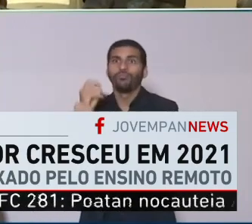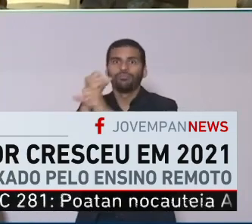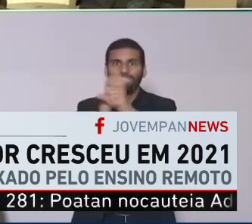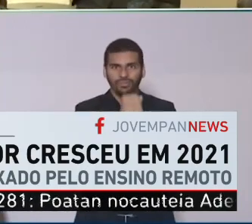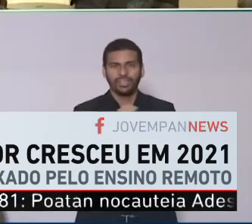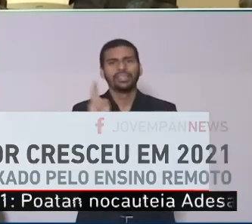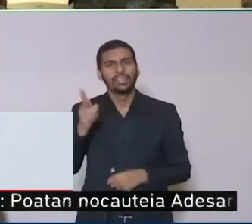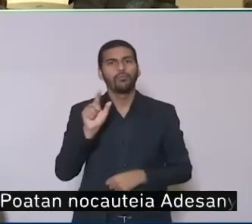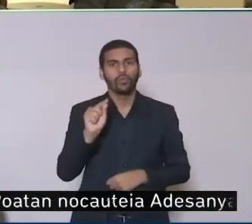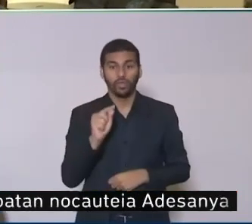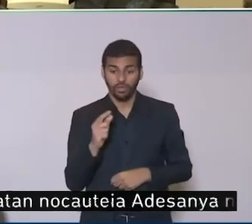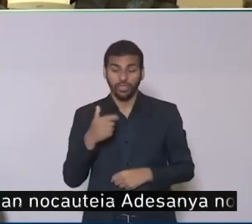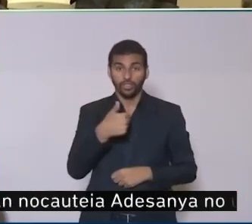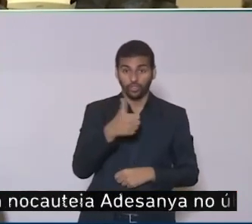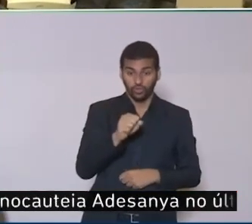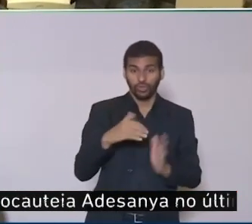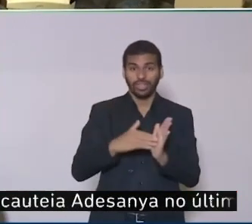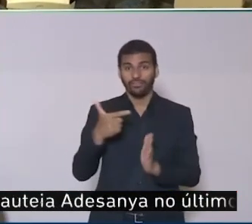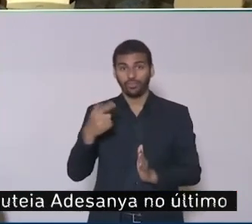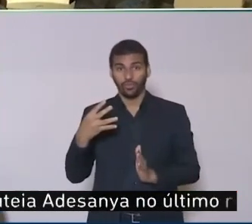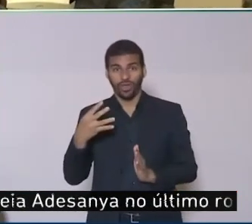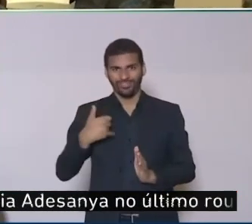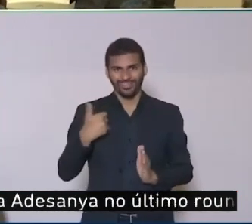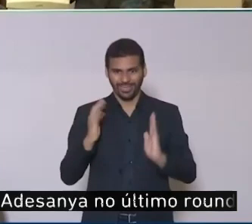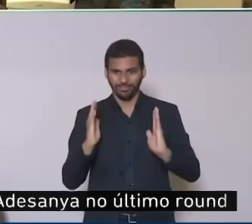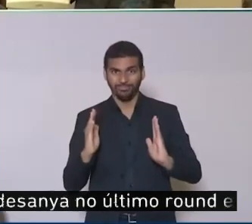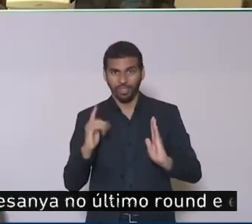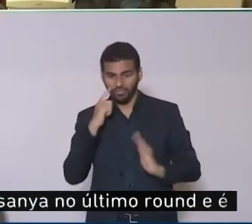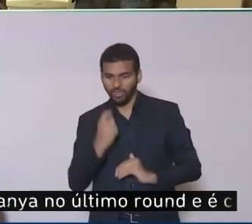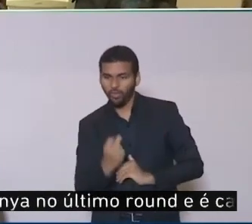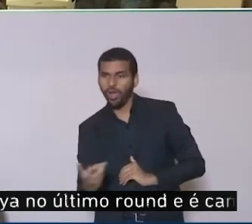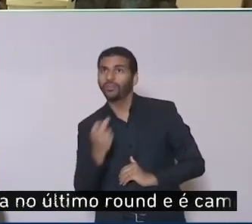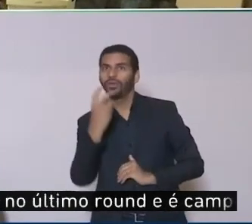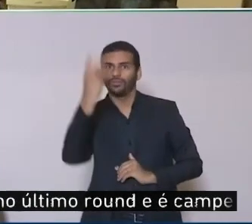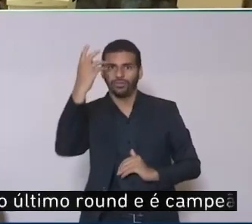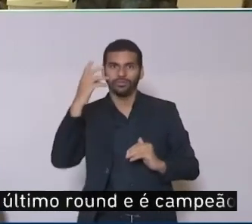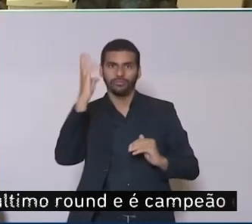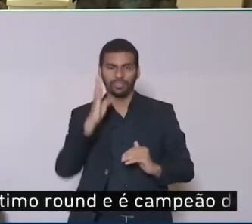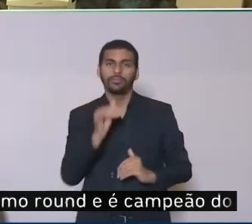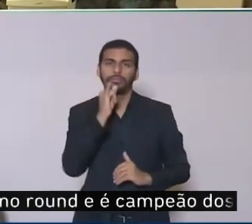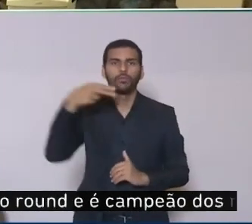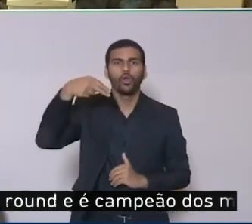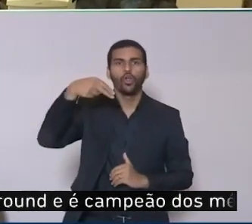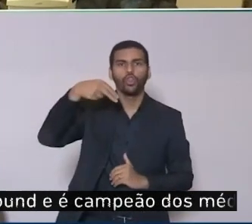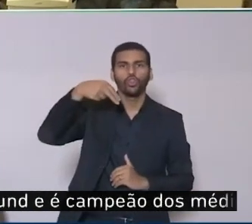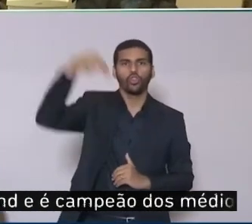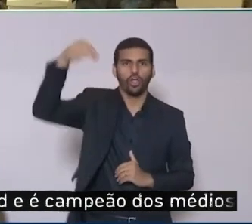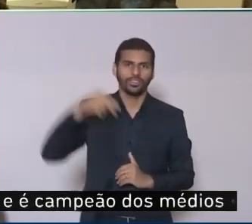2.574 instituições de educação superior no ano passado nesse total